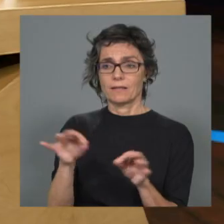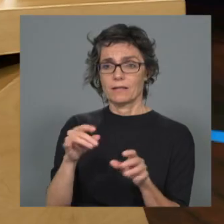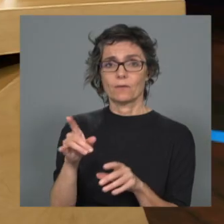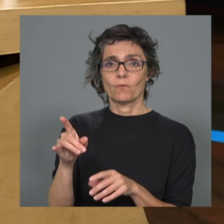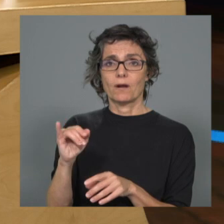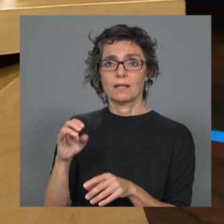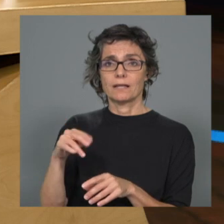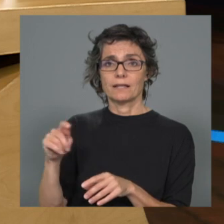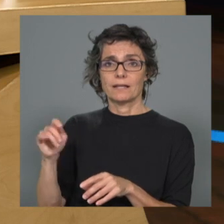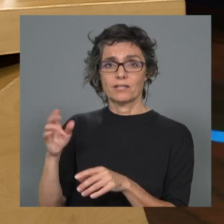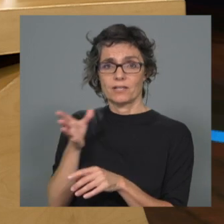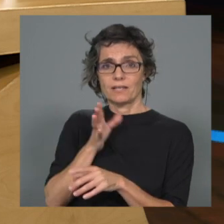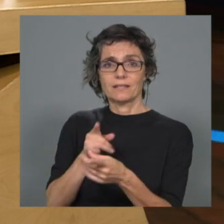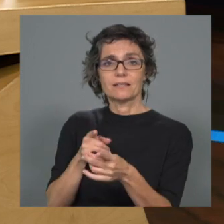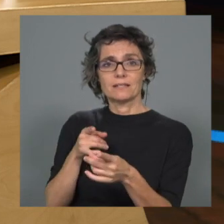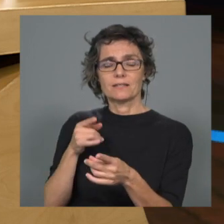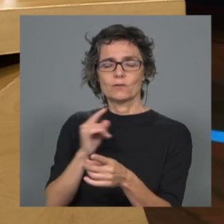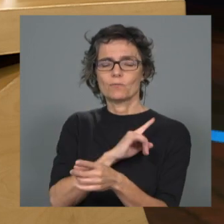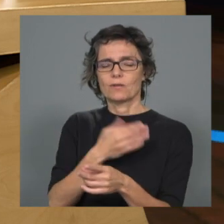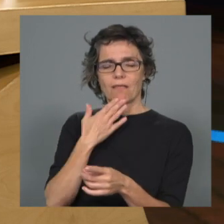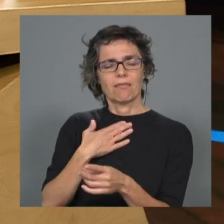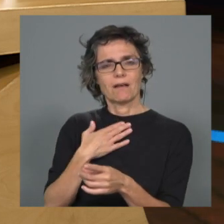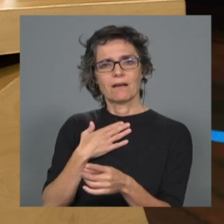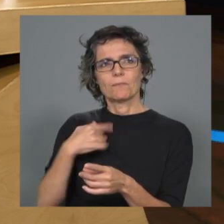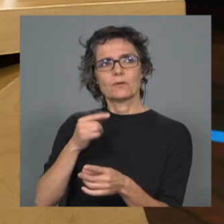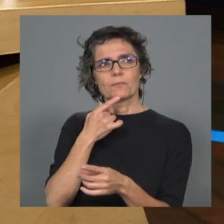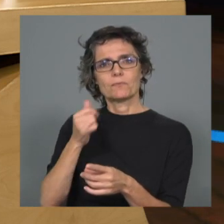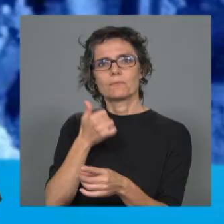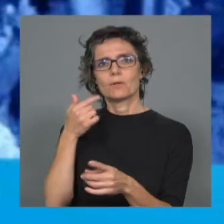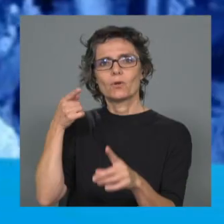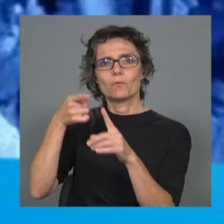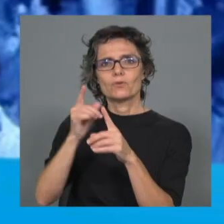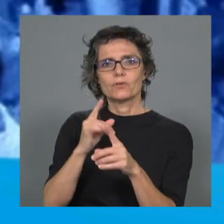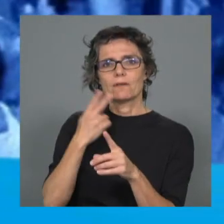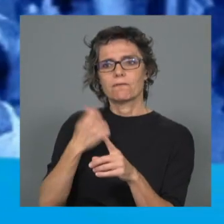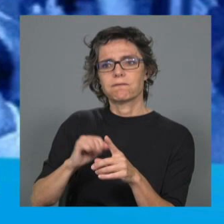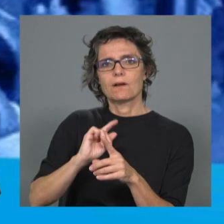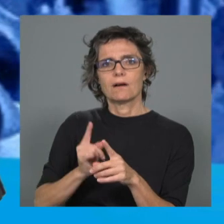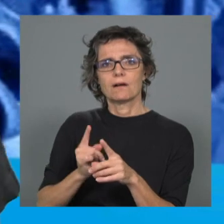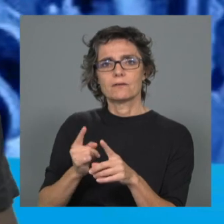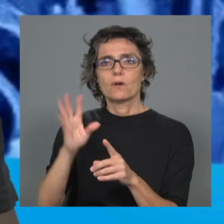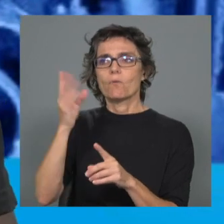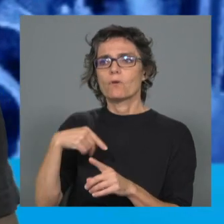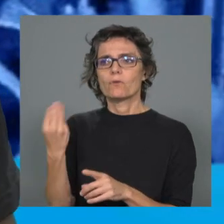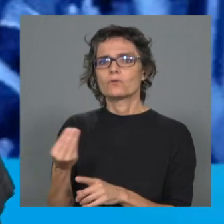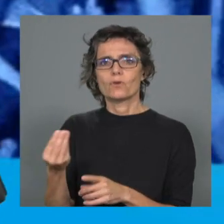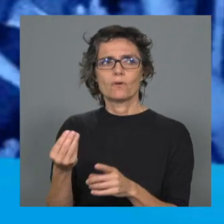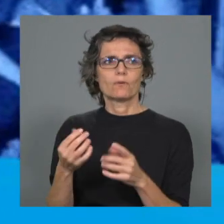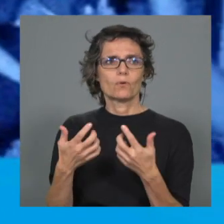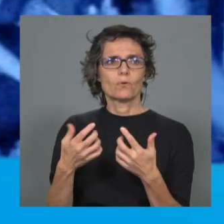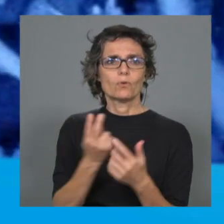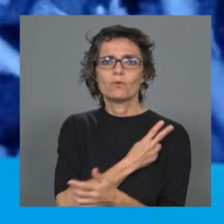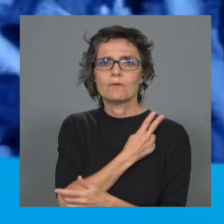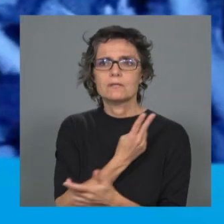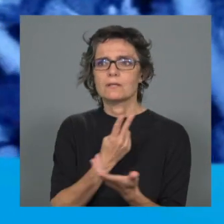poder encontrar o propósito, e isto sabemos nesta fase da juventude e particularmente na faculdade, estamos a tirar